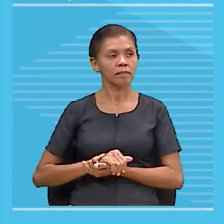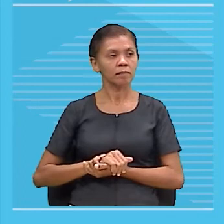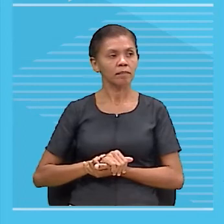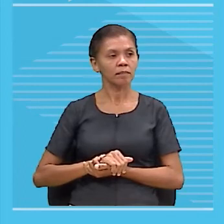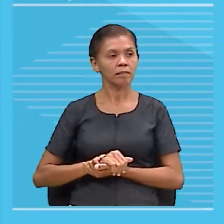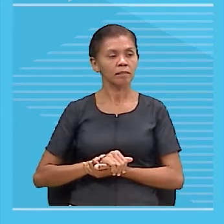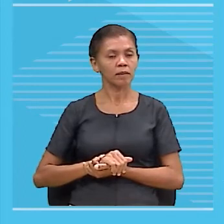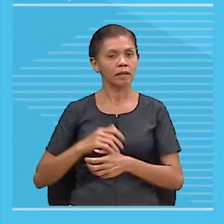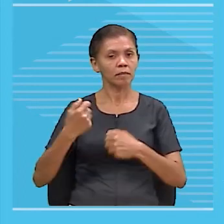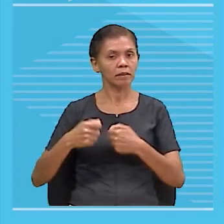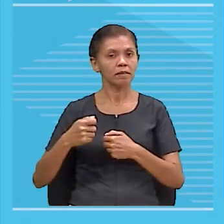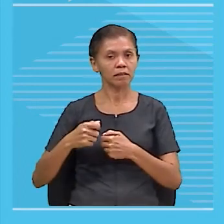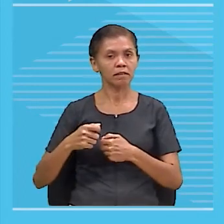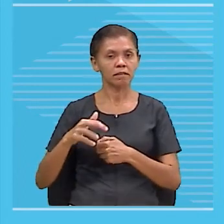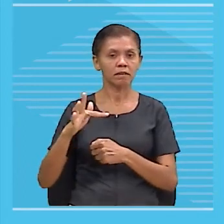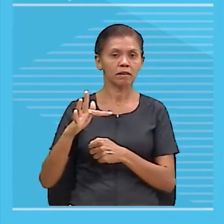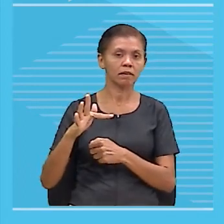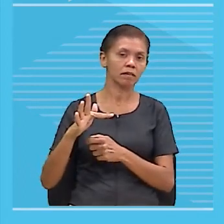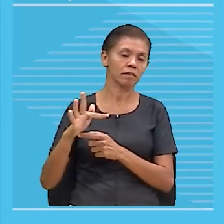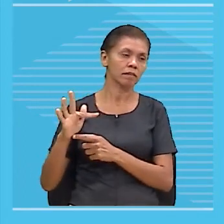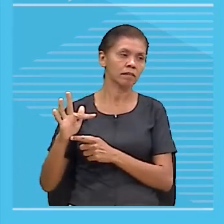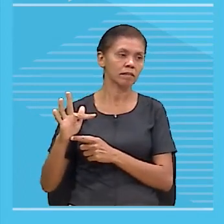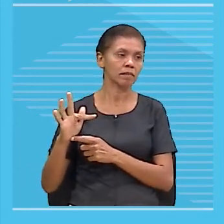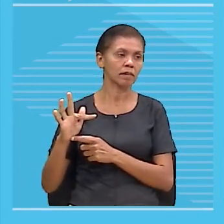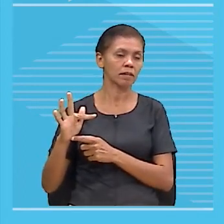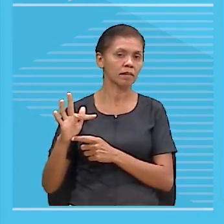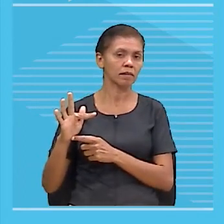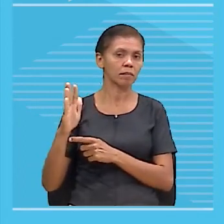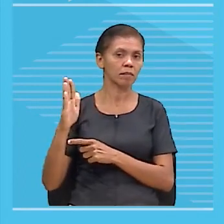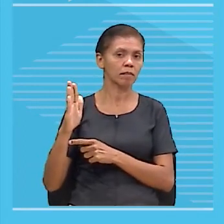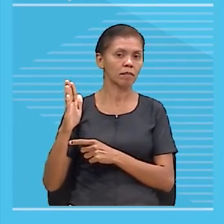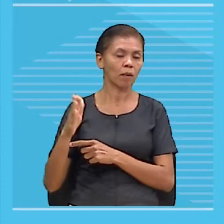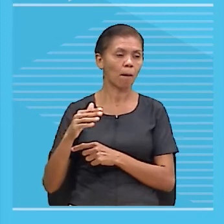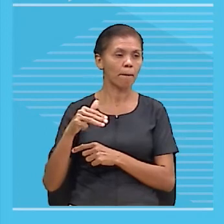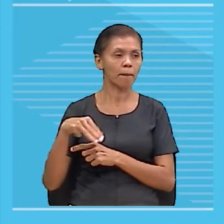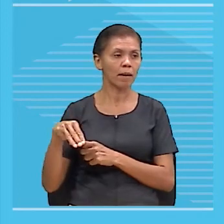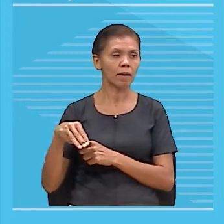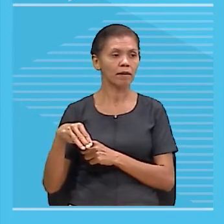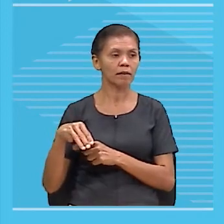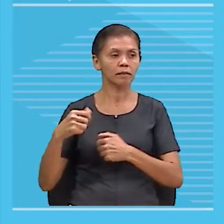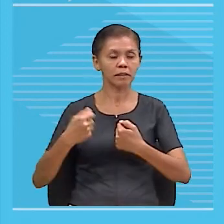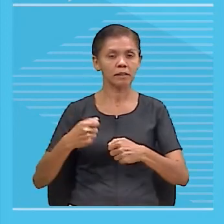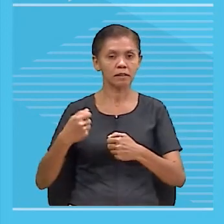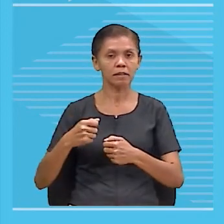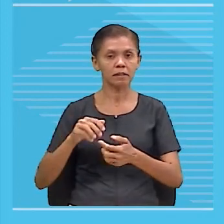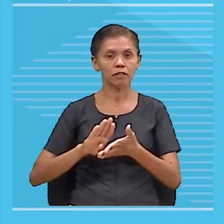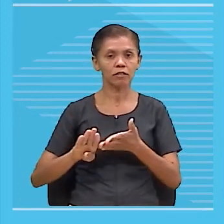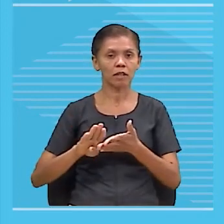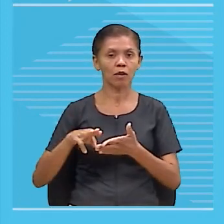ser farad por metro, eu tenho que tirar esse micro na frente do farad,